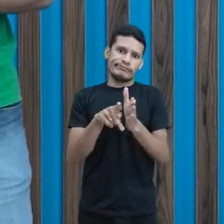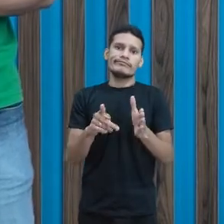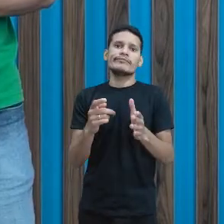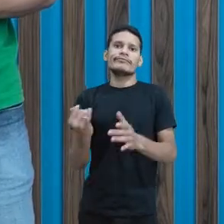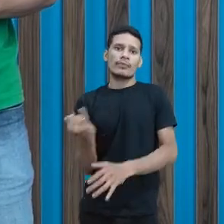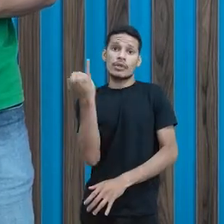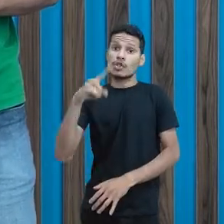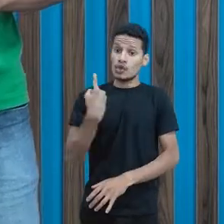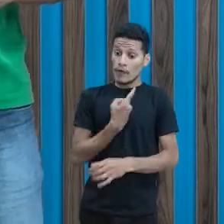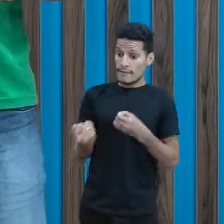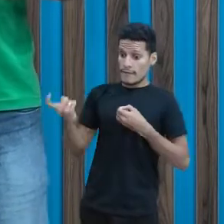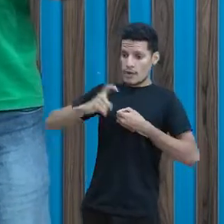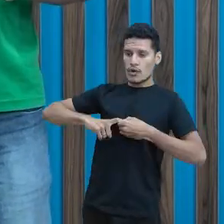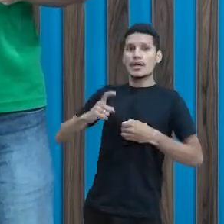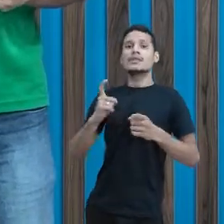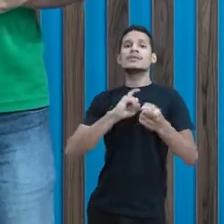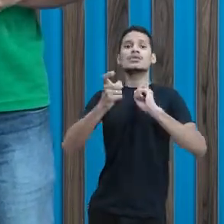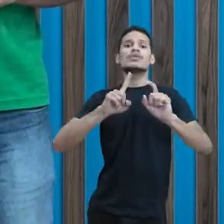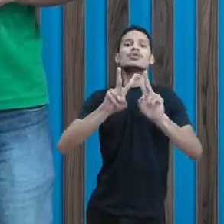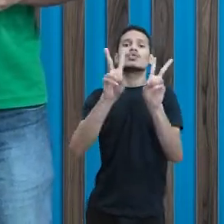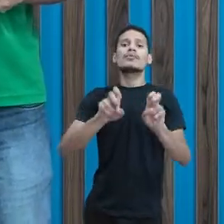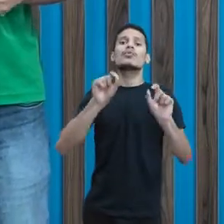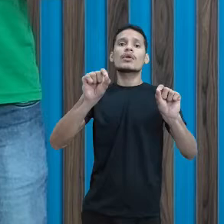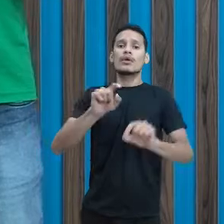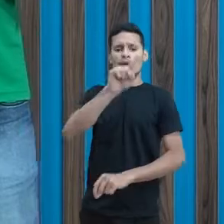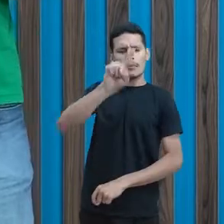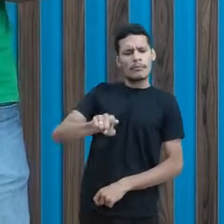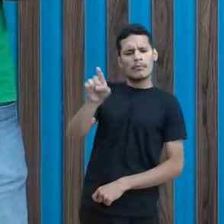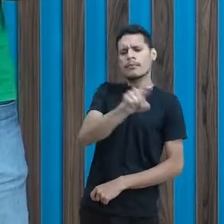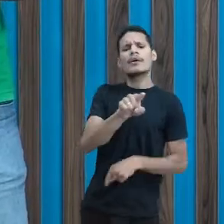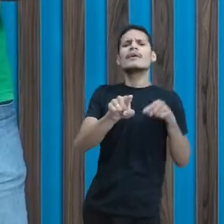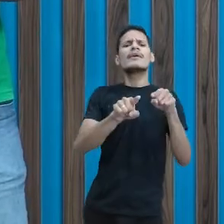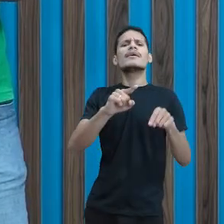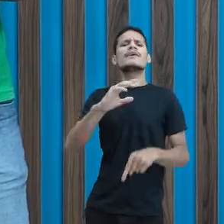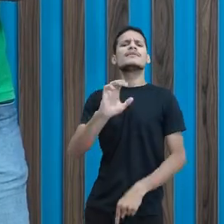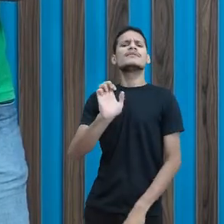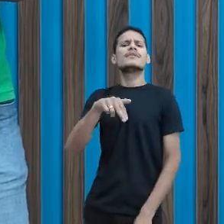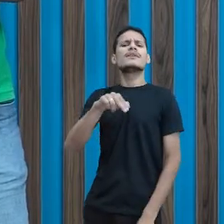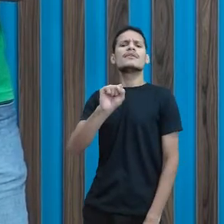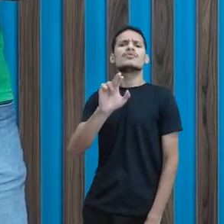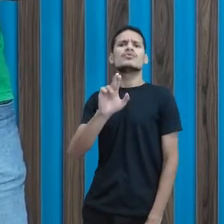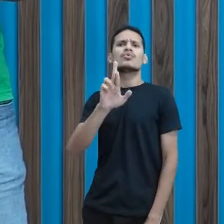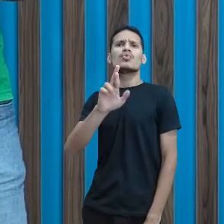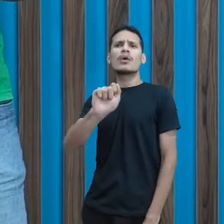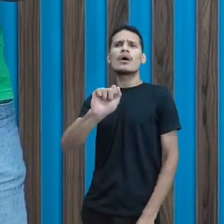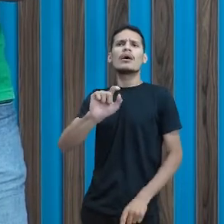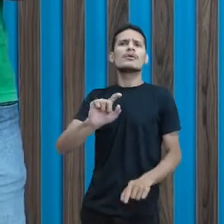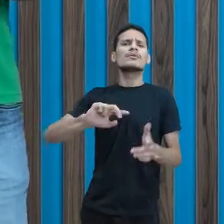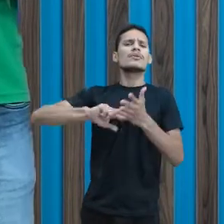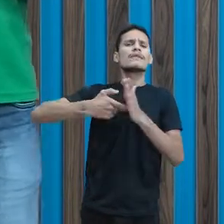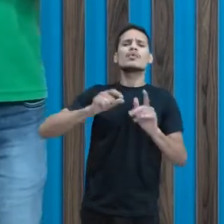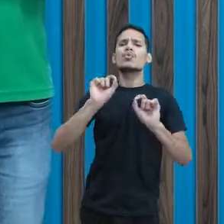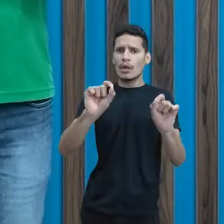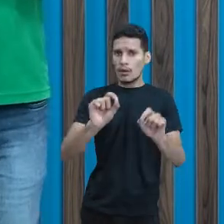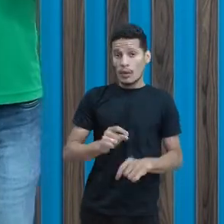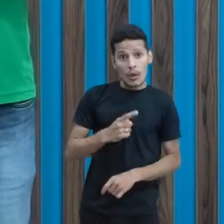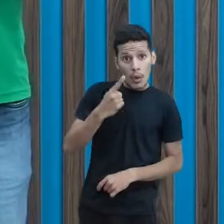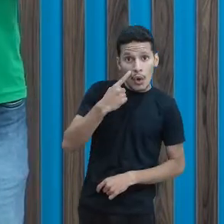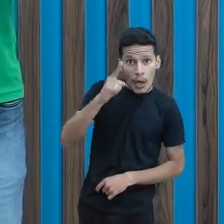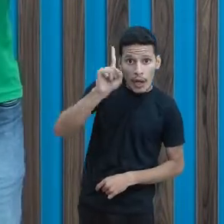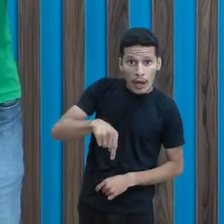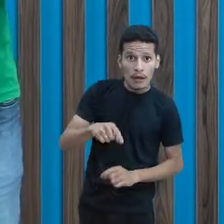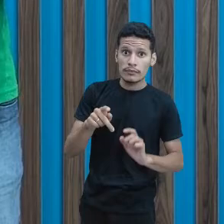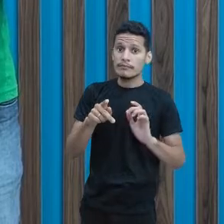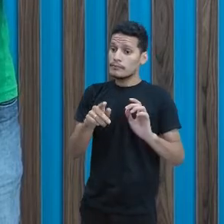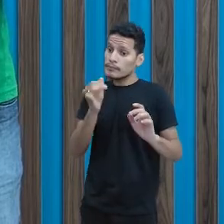aquele ponto muito importante, que é a ideia da censura. Gente, o que é a censura? A censura é justamente quando